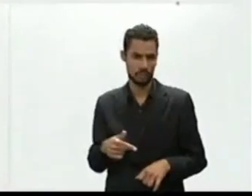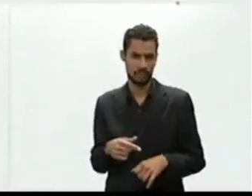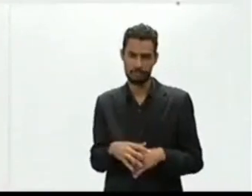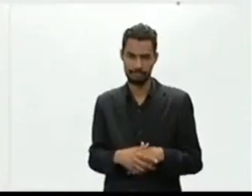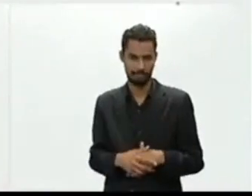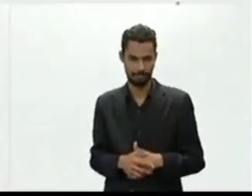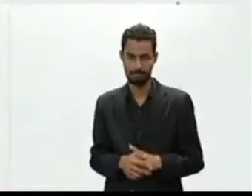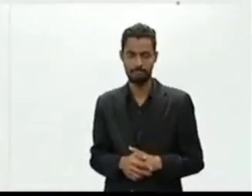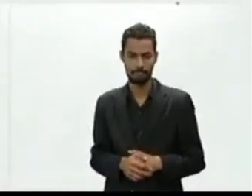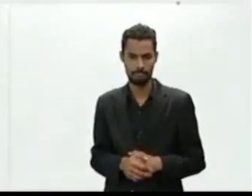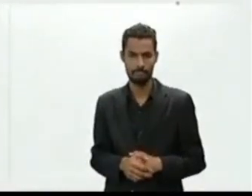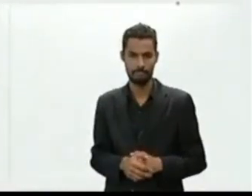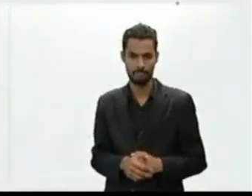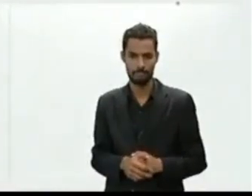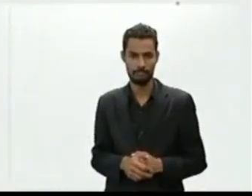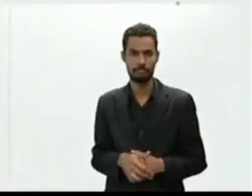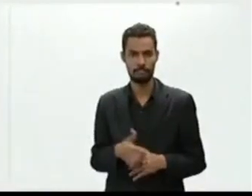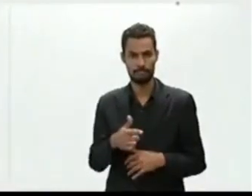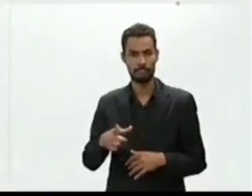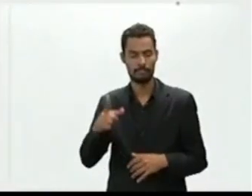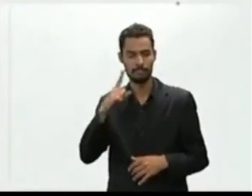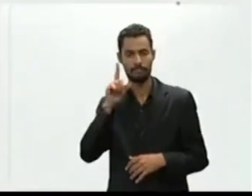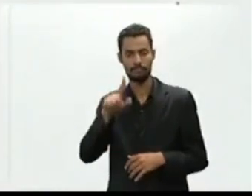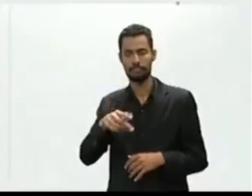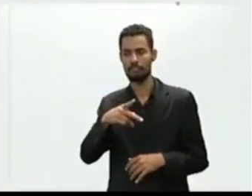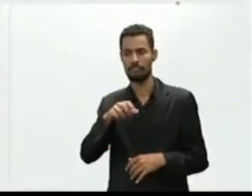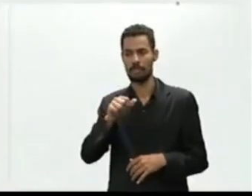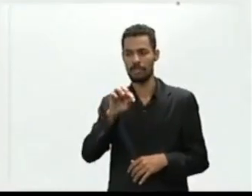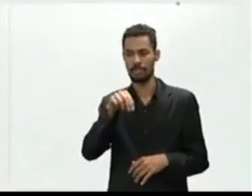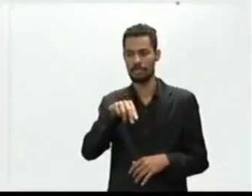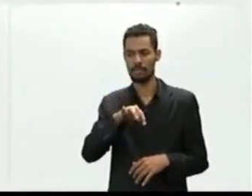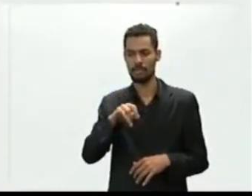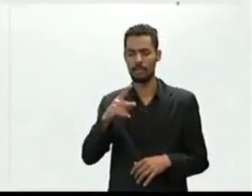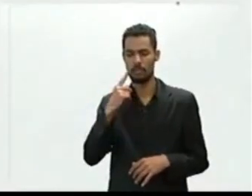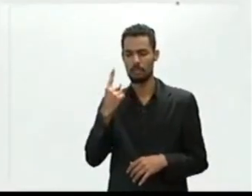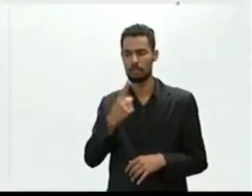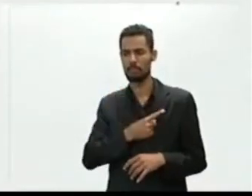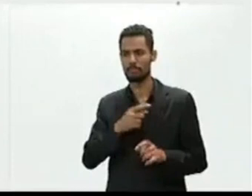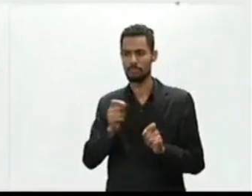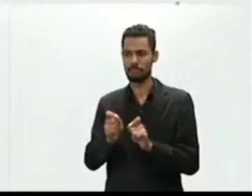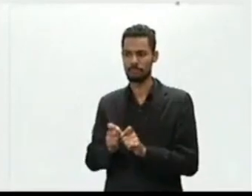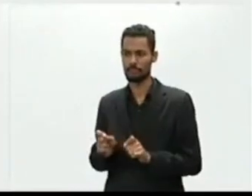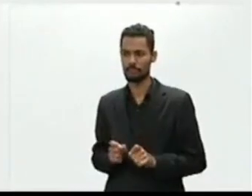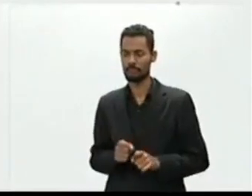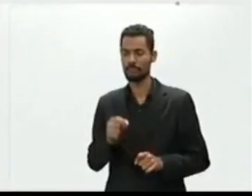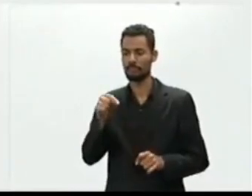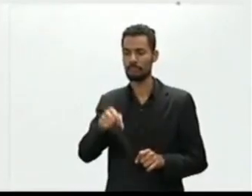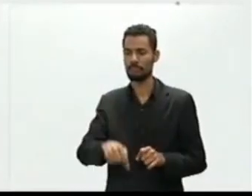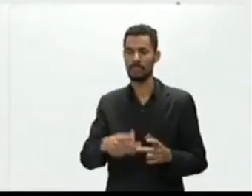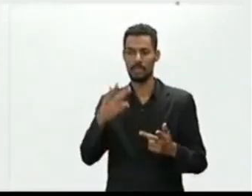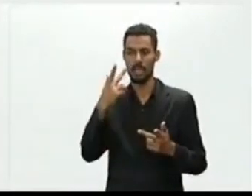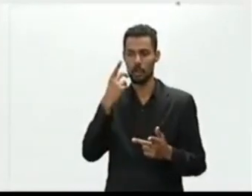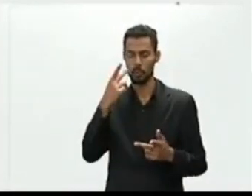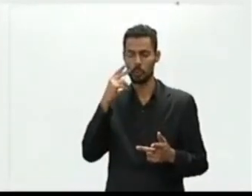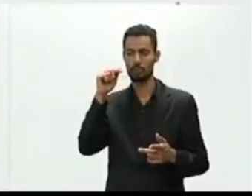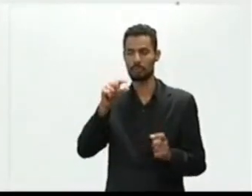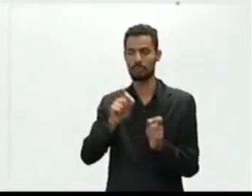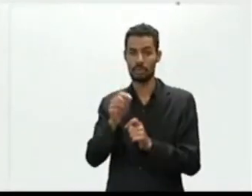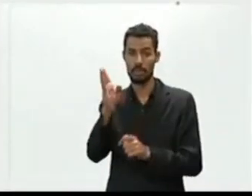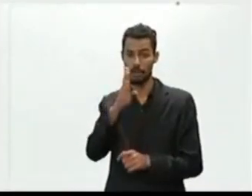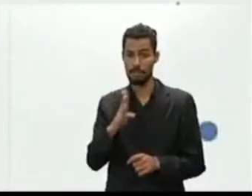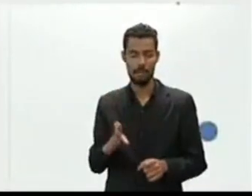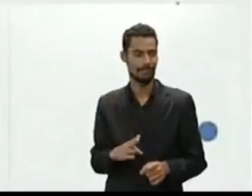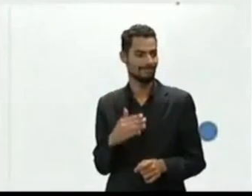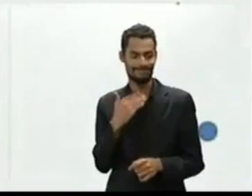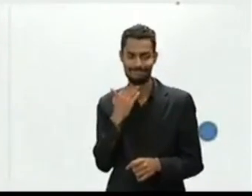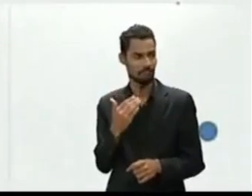esgotar aqui dentro, tá? Então, outra questão é de patentes de genes. A gente pode fazer uma patente, ser dono de um gene natural. No Brasil isso não